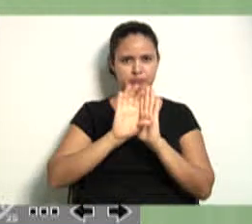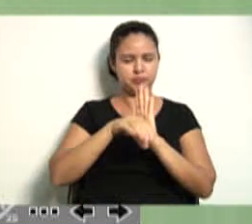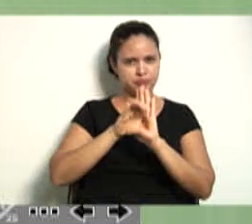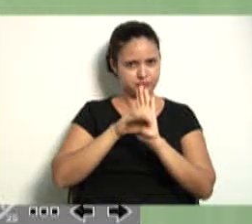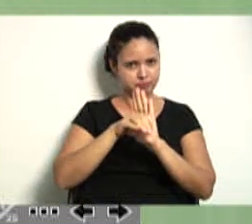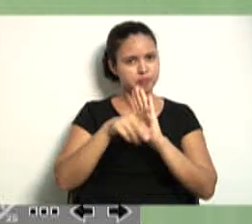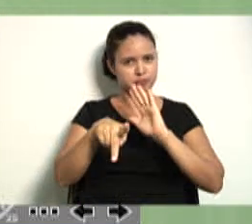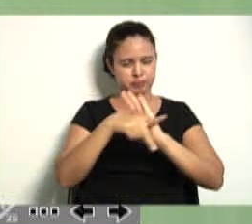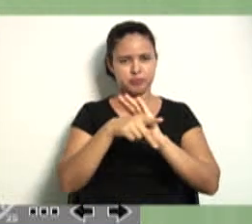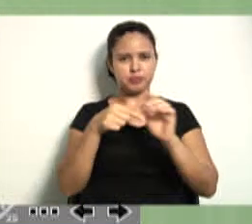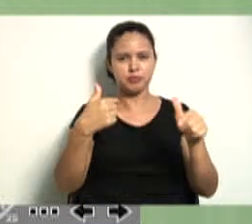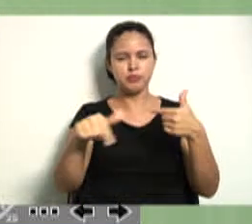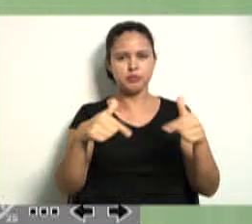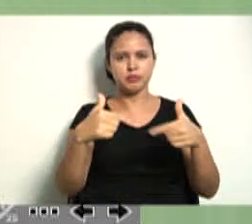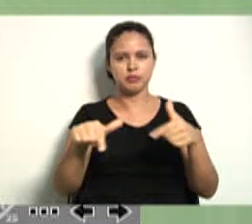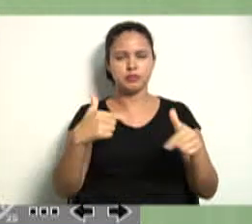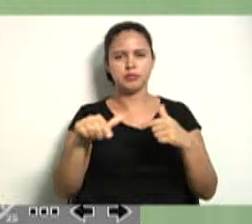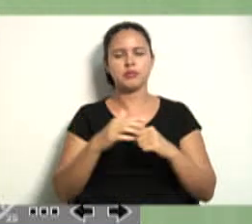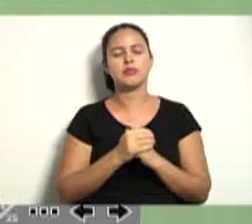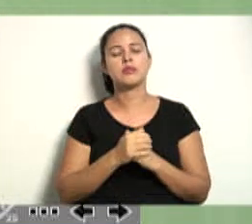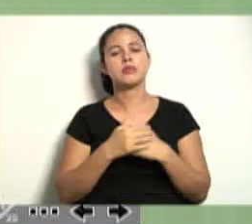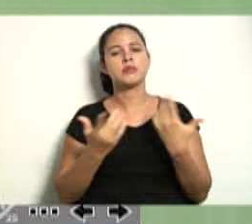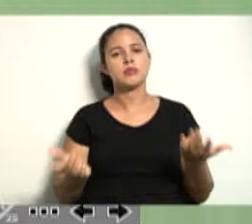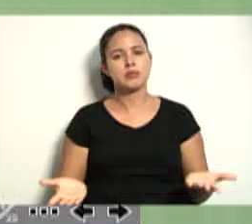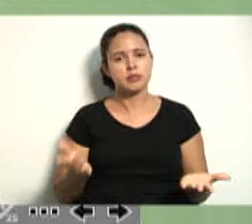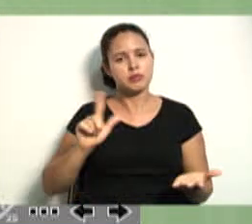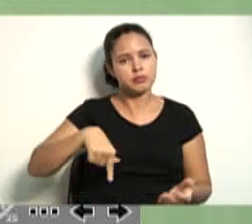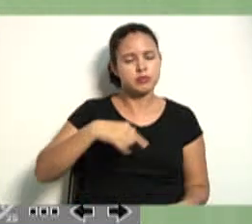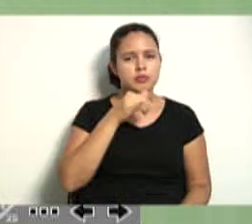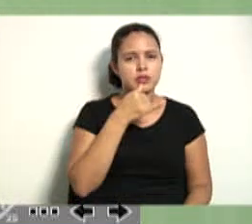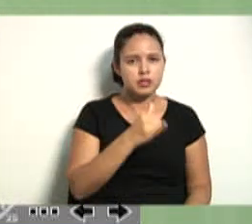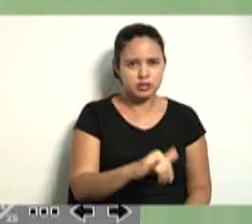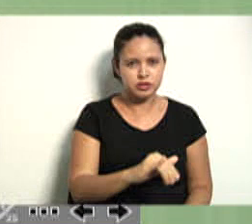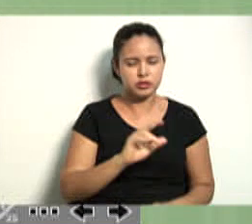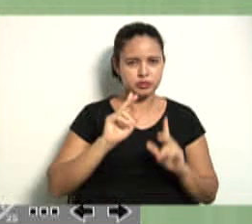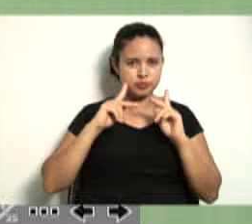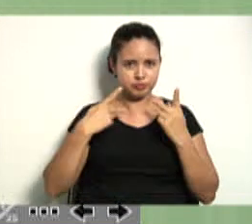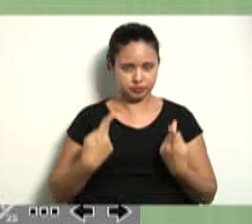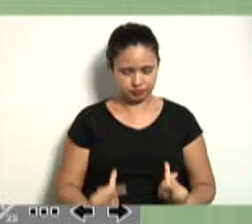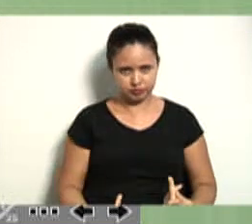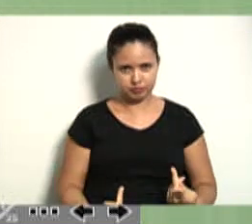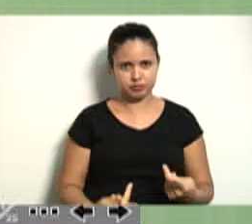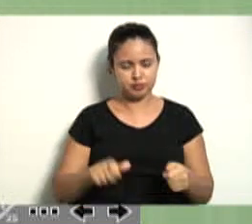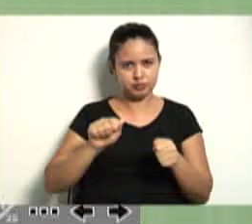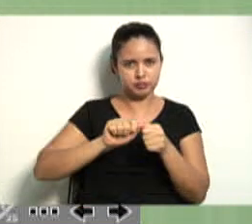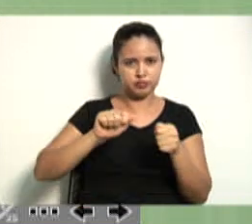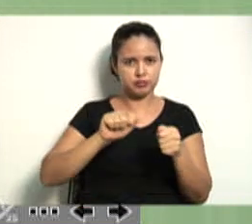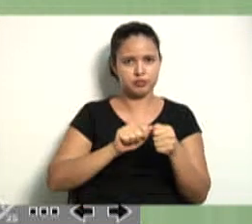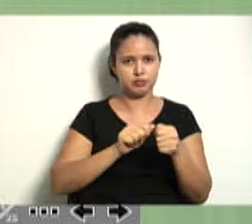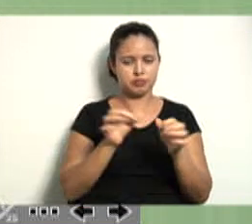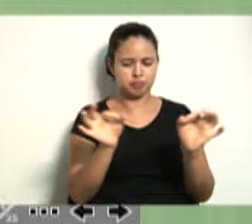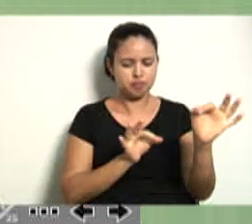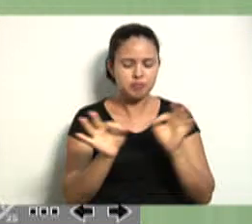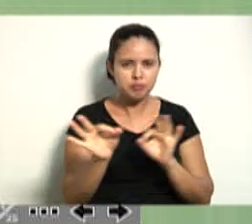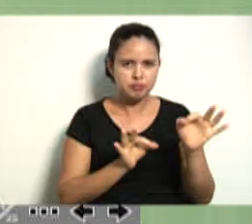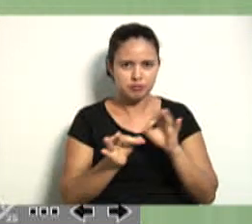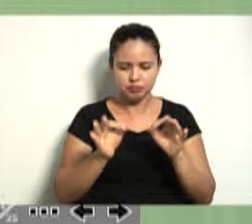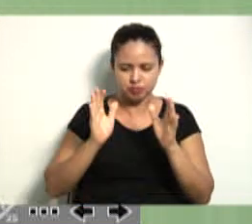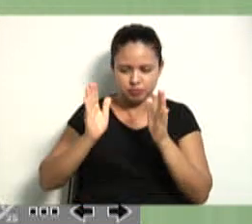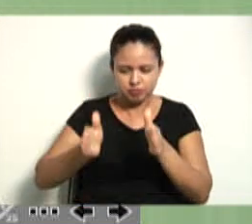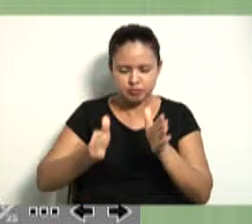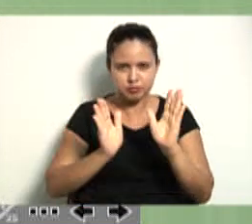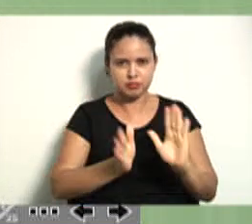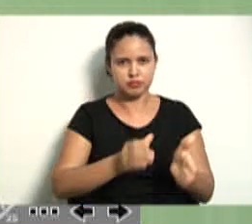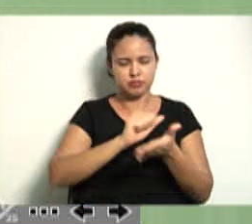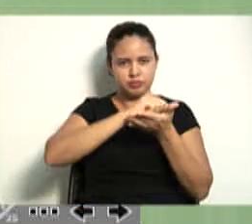trabalho. É o dispêndio de energia humana para realizar uma atividade coordenada, mediante